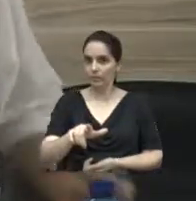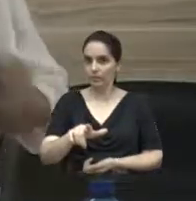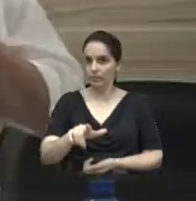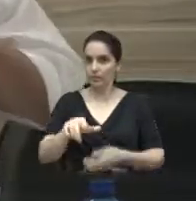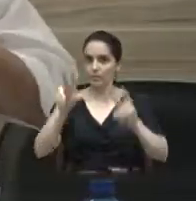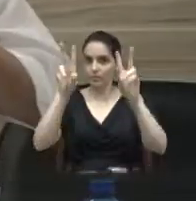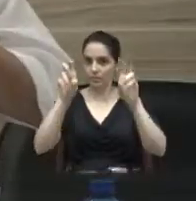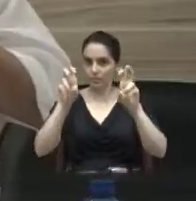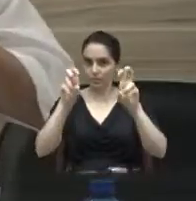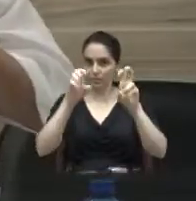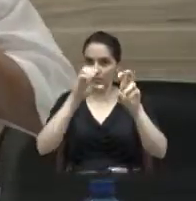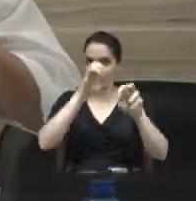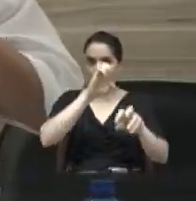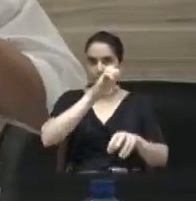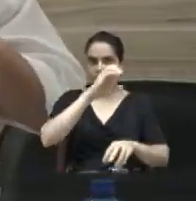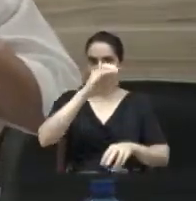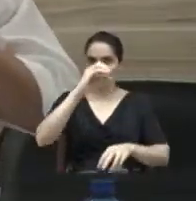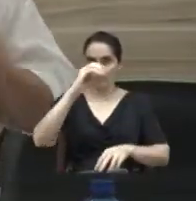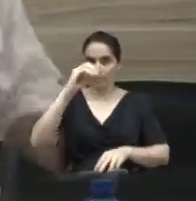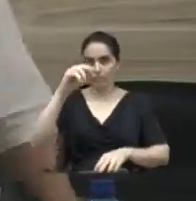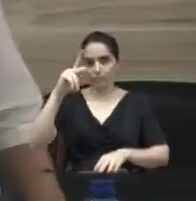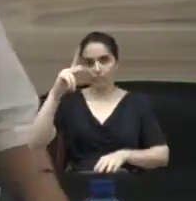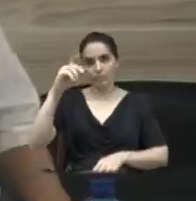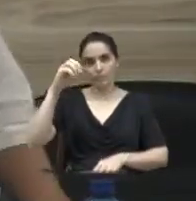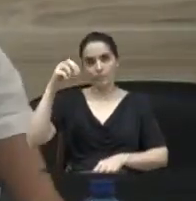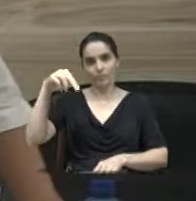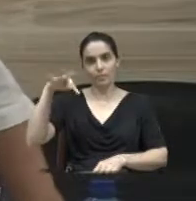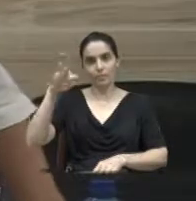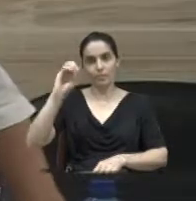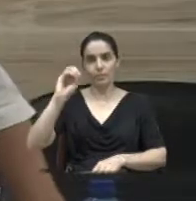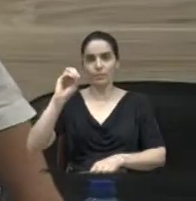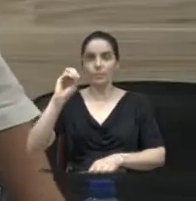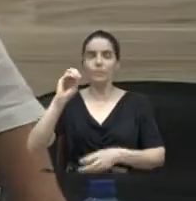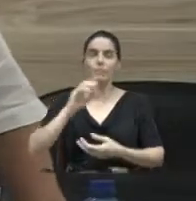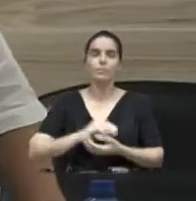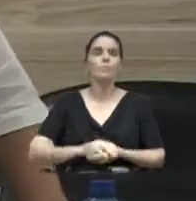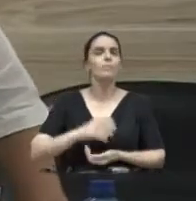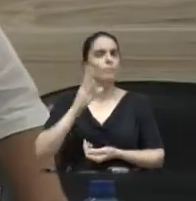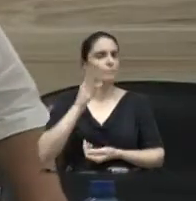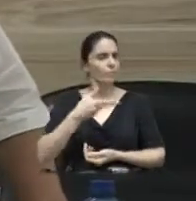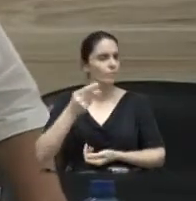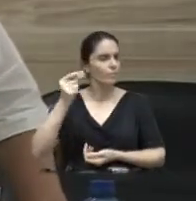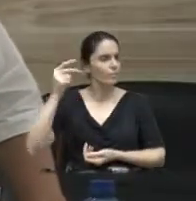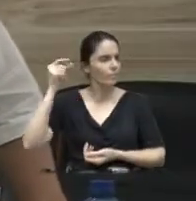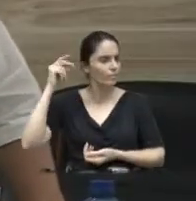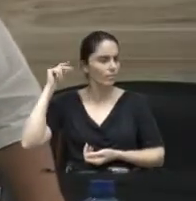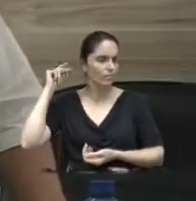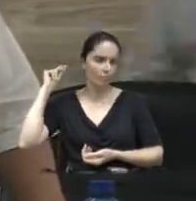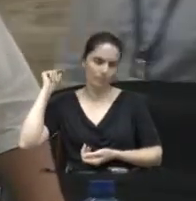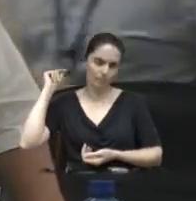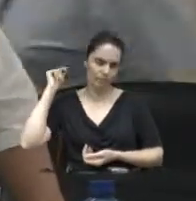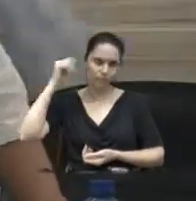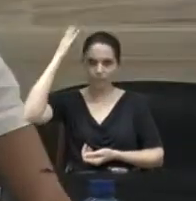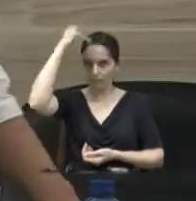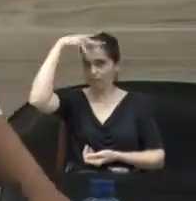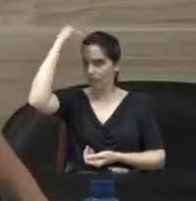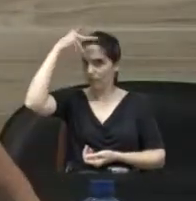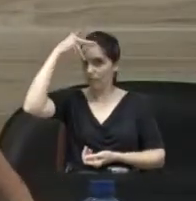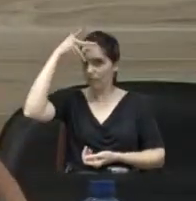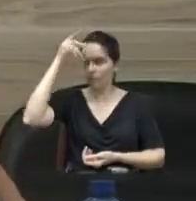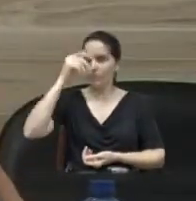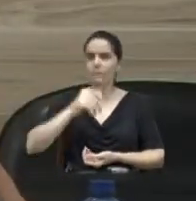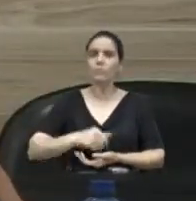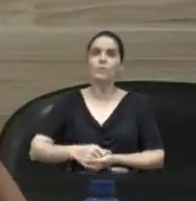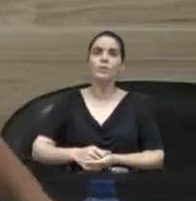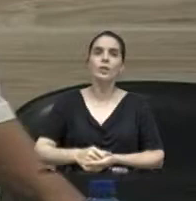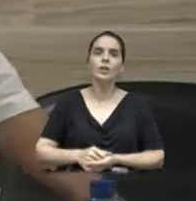nosso município. Desde já há um bom tempo, tenho insistido quanto, por